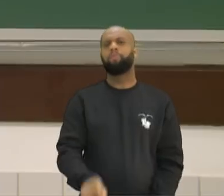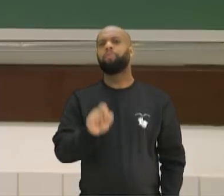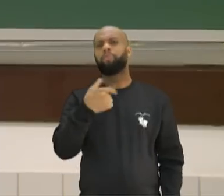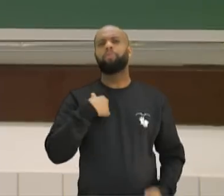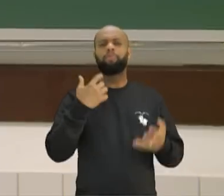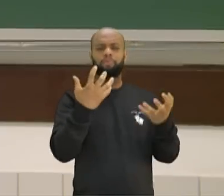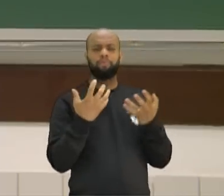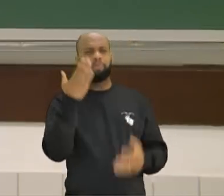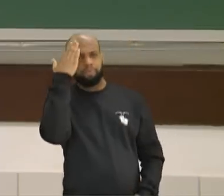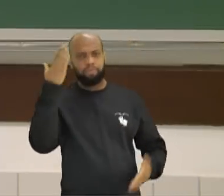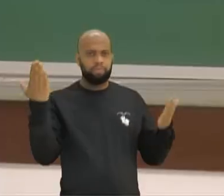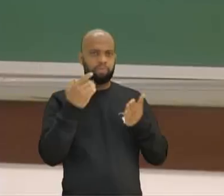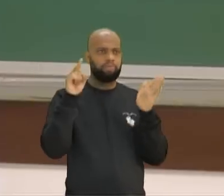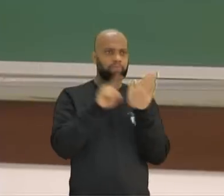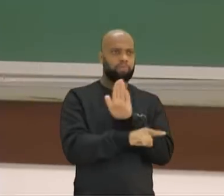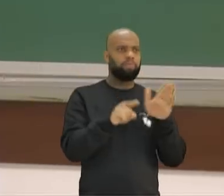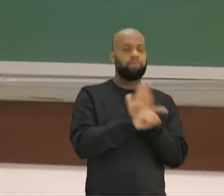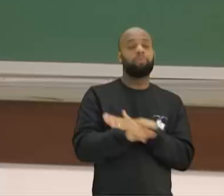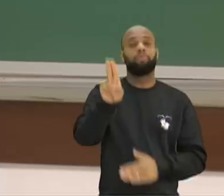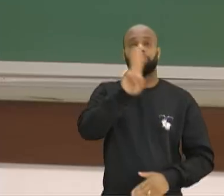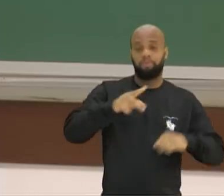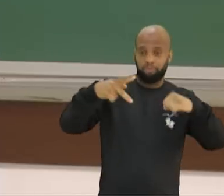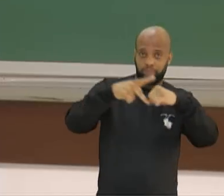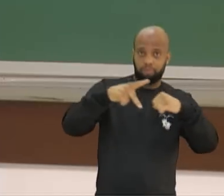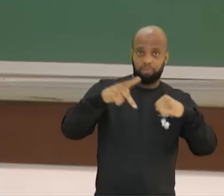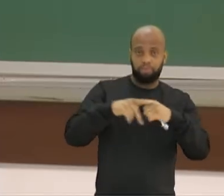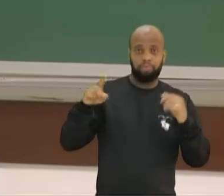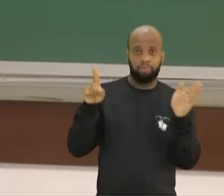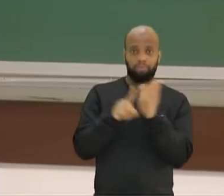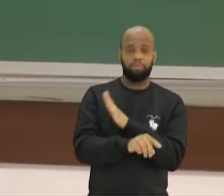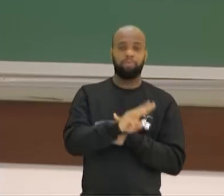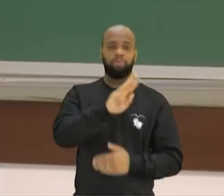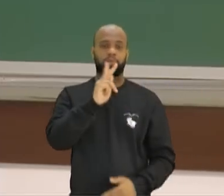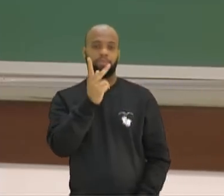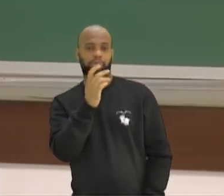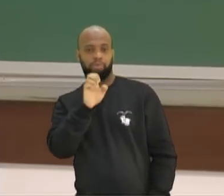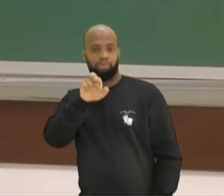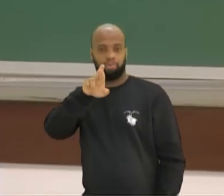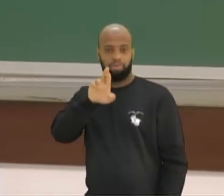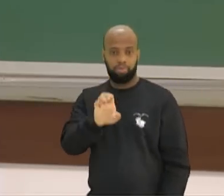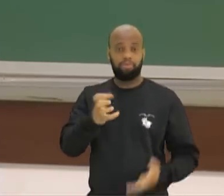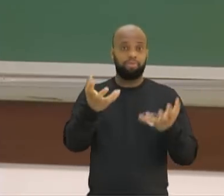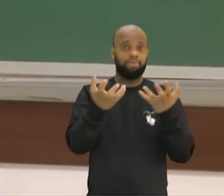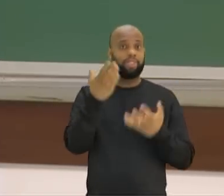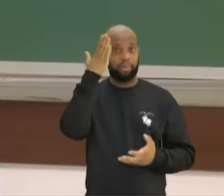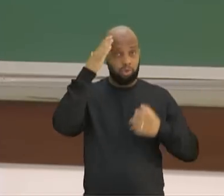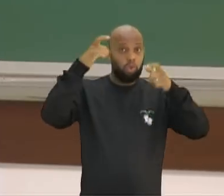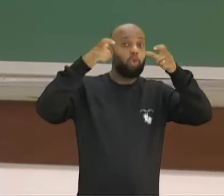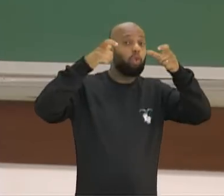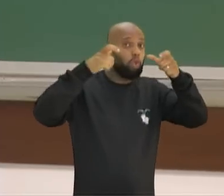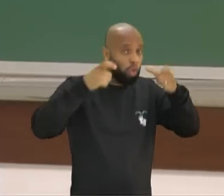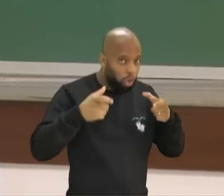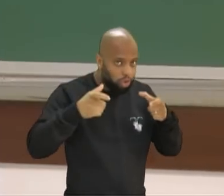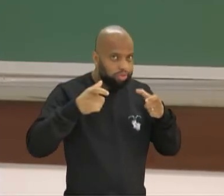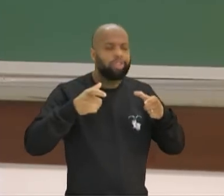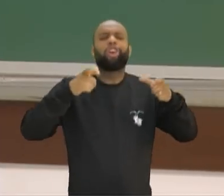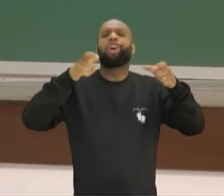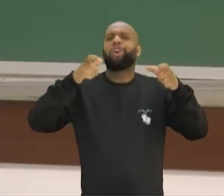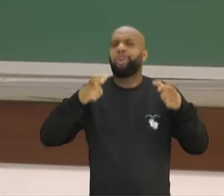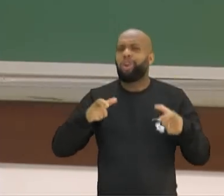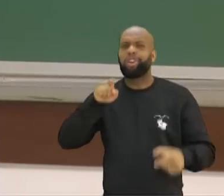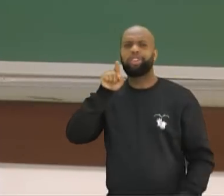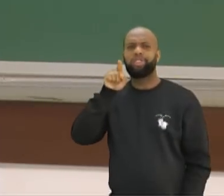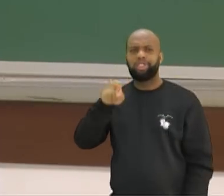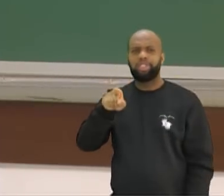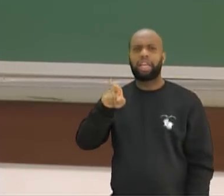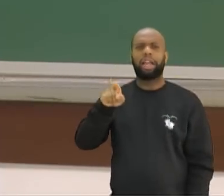quero saber nessa pergunta? Quando eu uso esse pronome interrogativo where, eu quero saber onde. Então, de acordo com o texto, onde será que